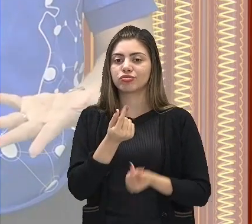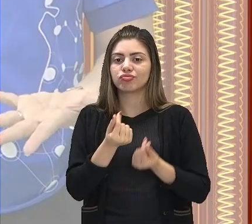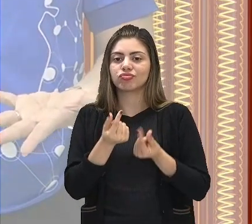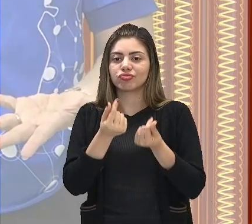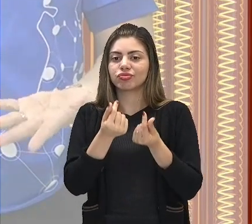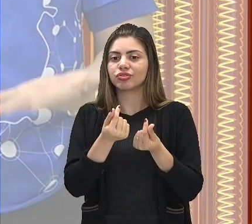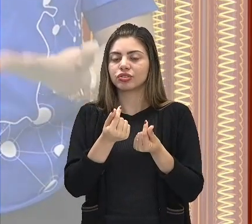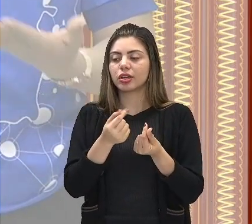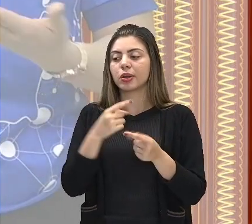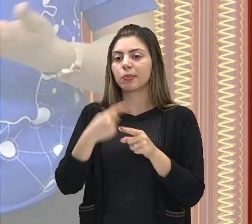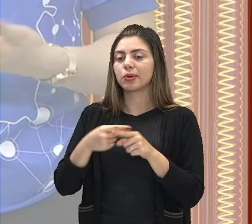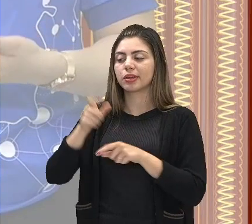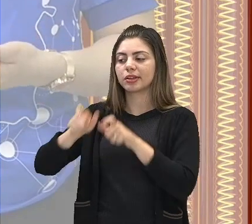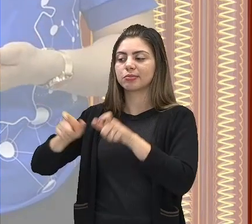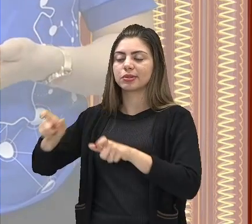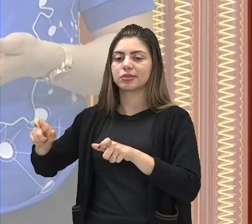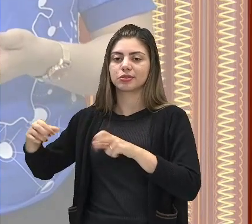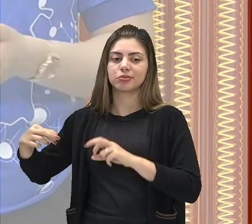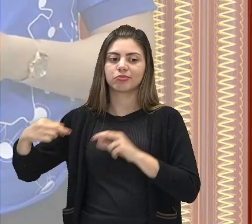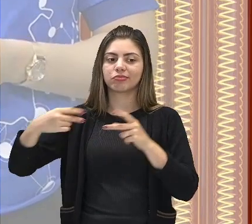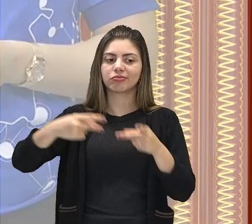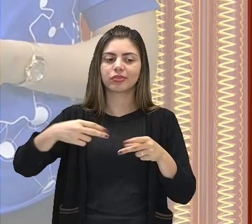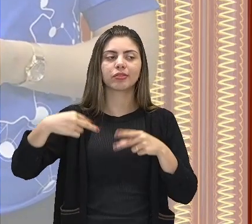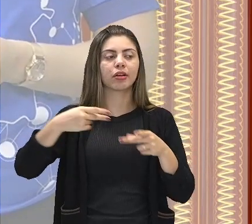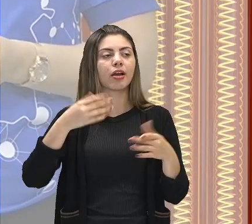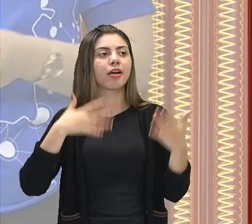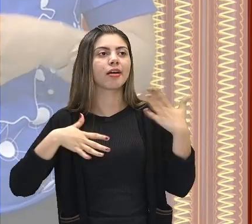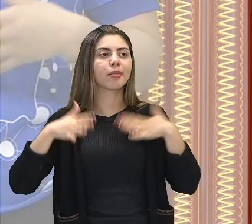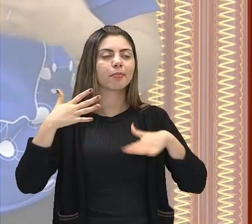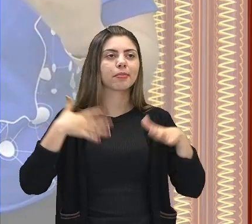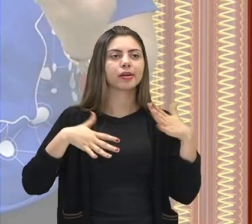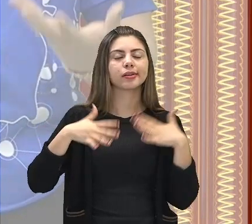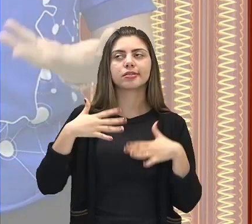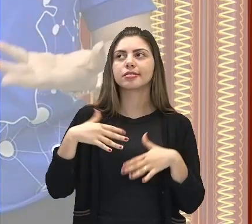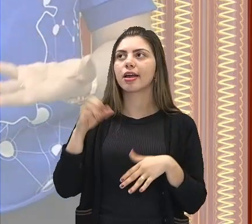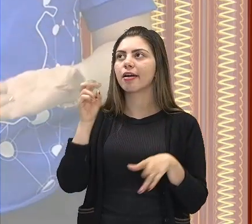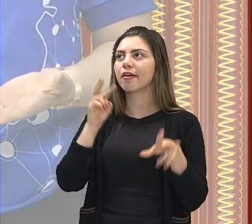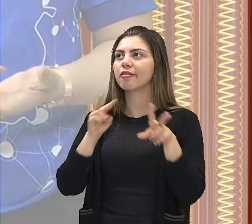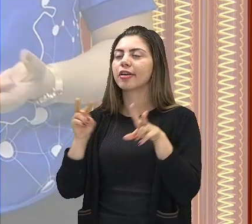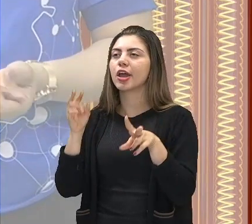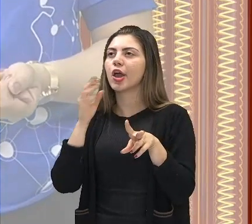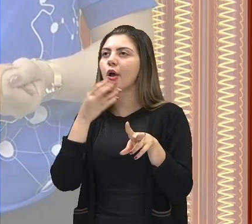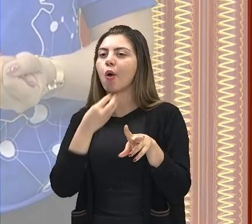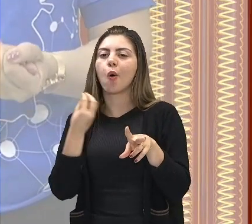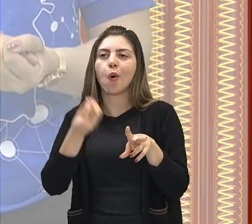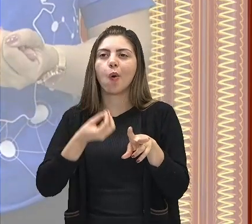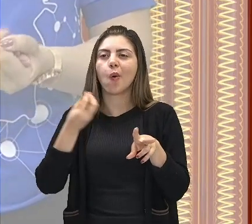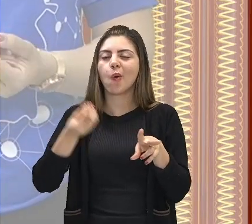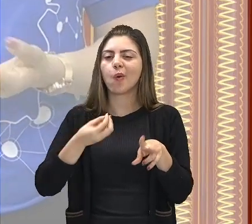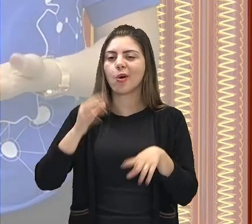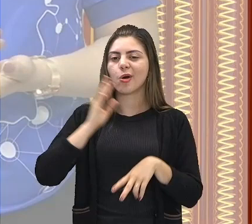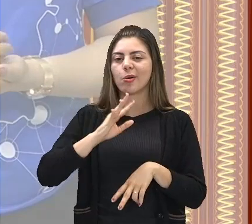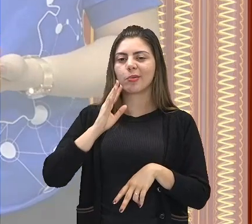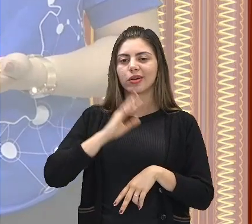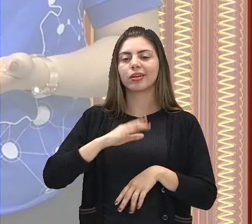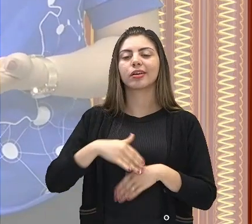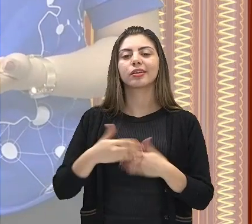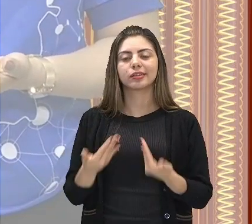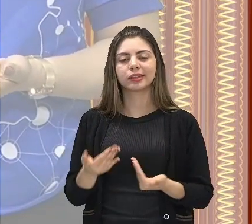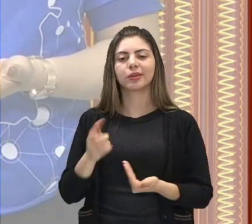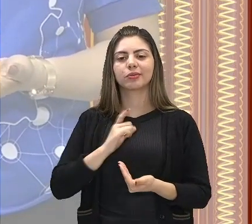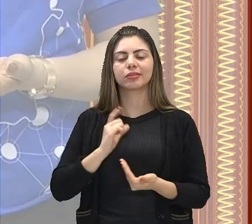de renda por conta de atrair turistas para essas áreas e poder ali proporcionar um